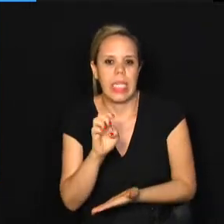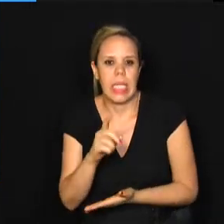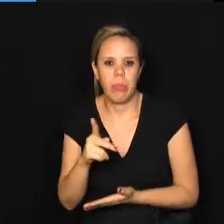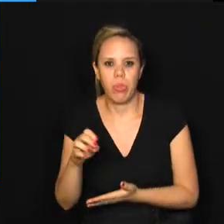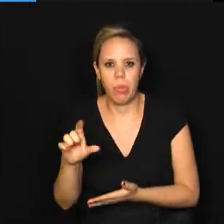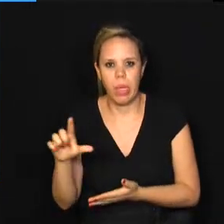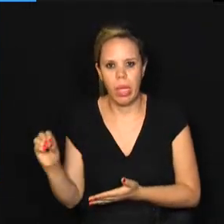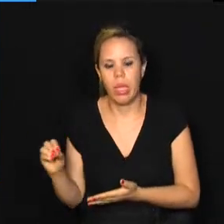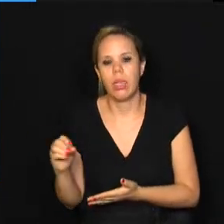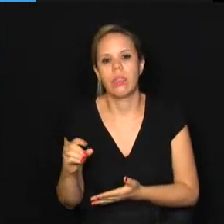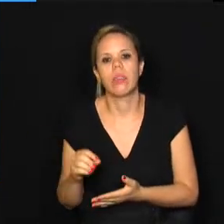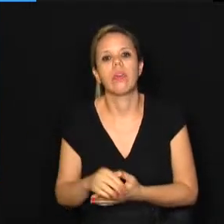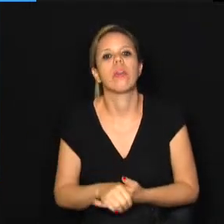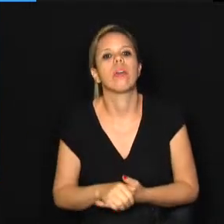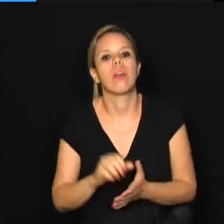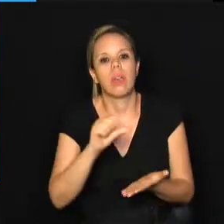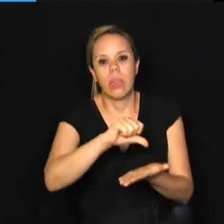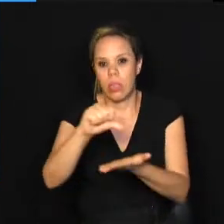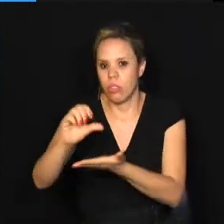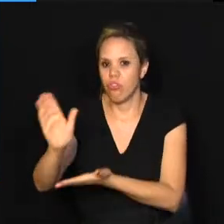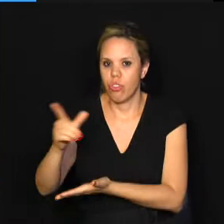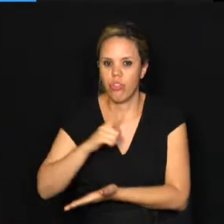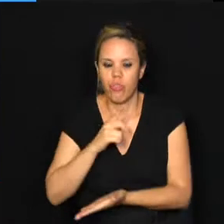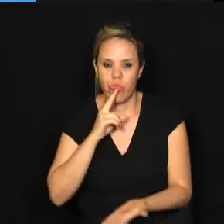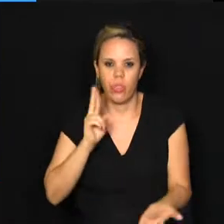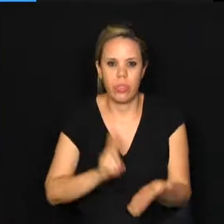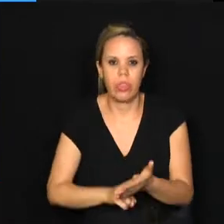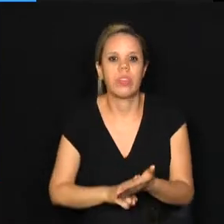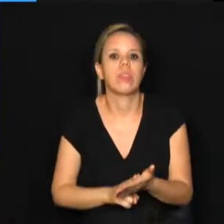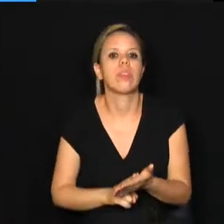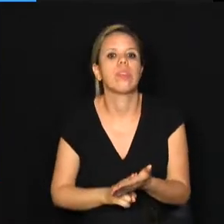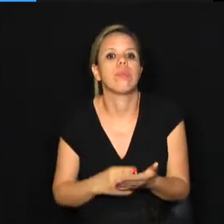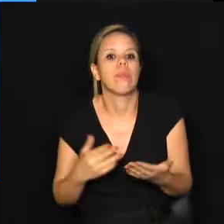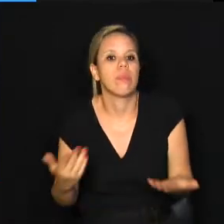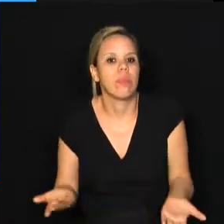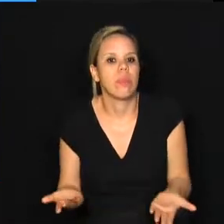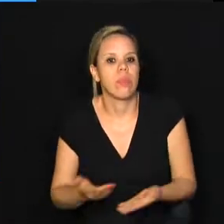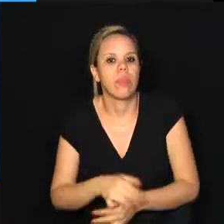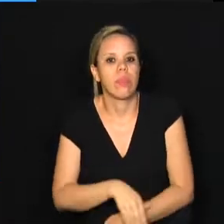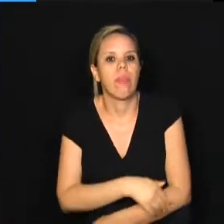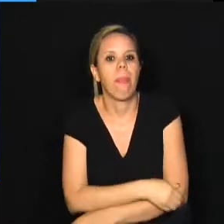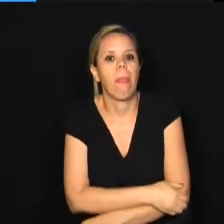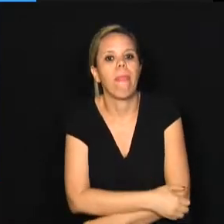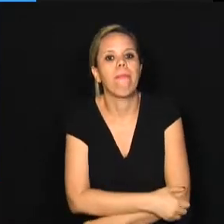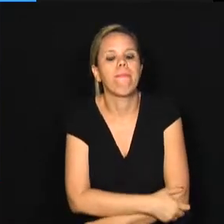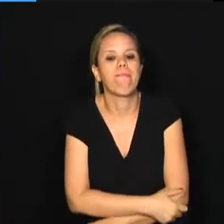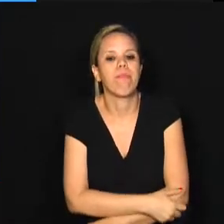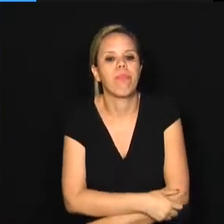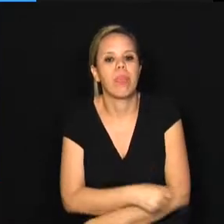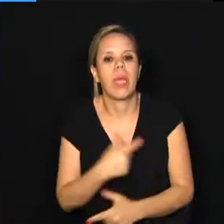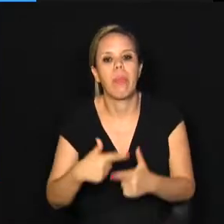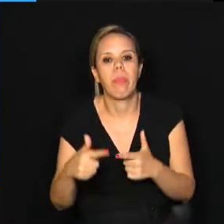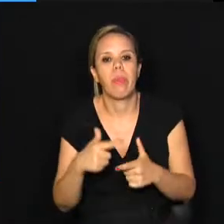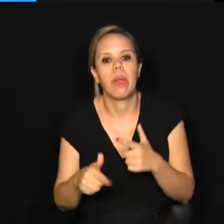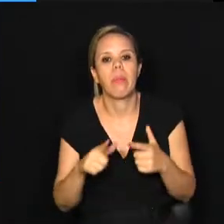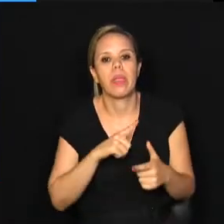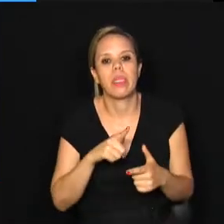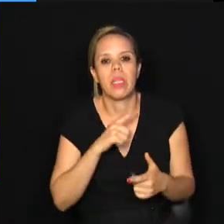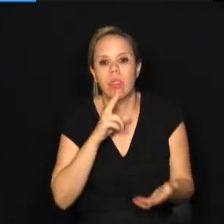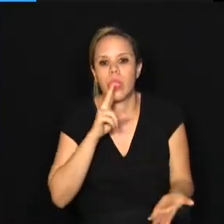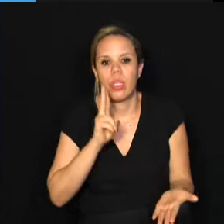São Domingos, essas regiões já havia Correio. No entanto, agora com esse problema que está tendo no Correio,